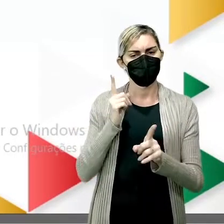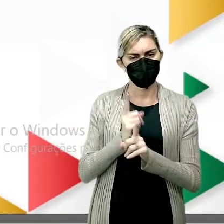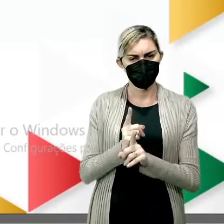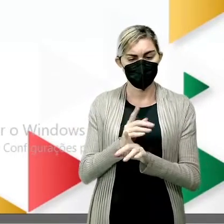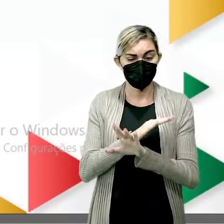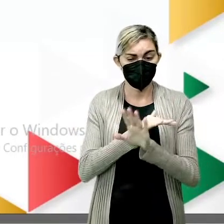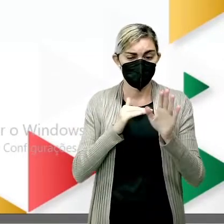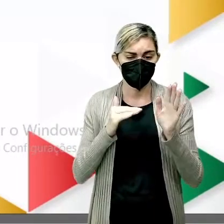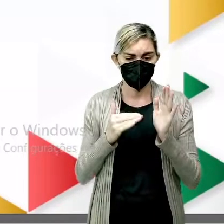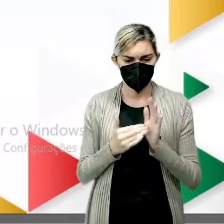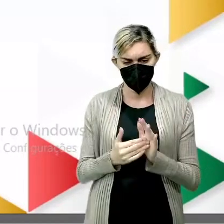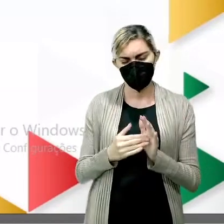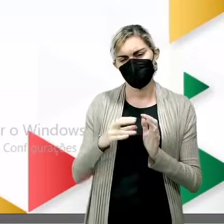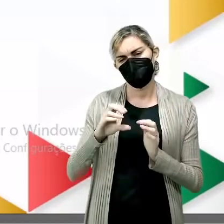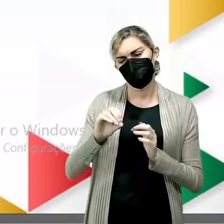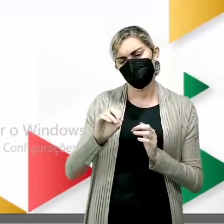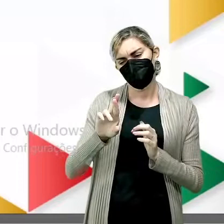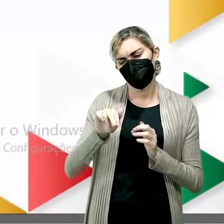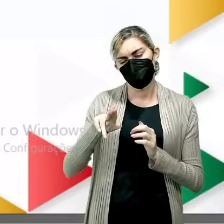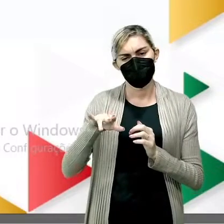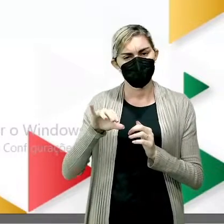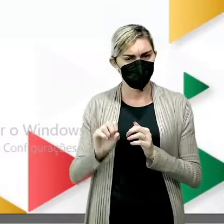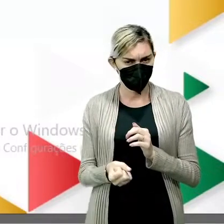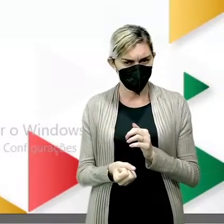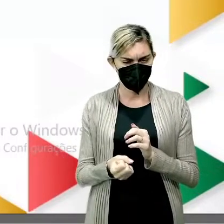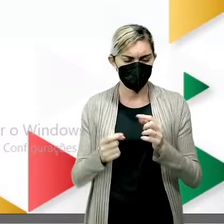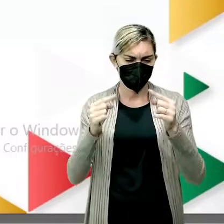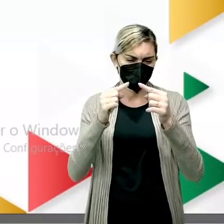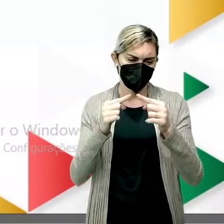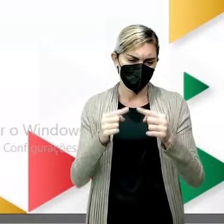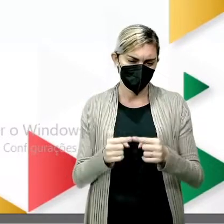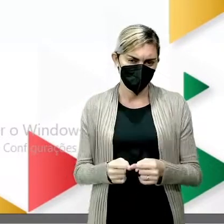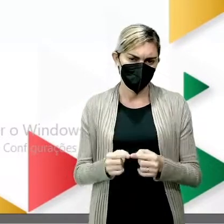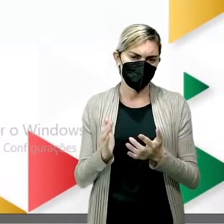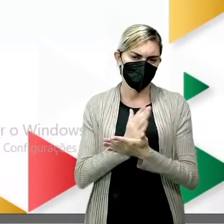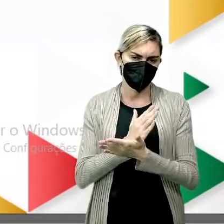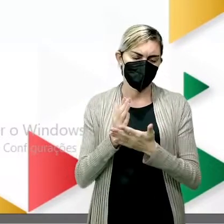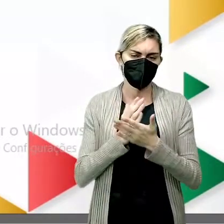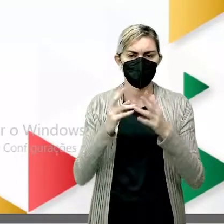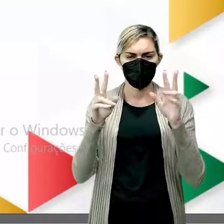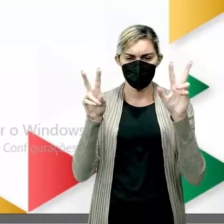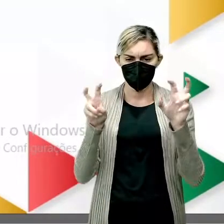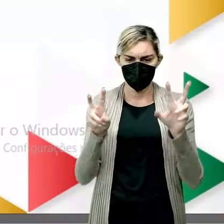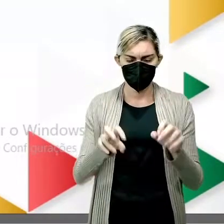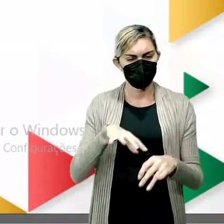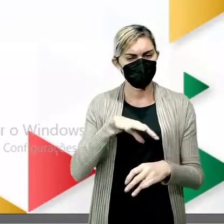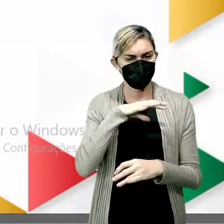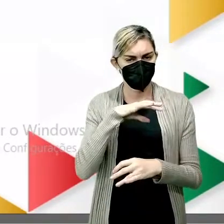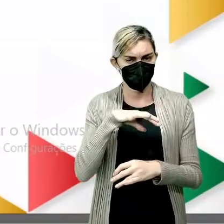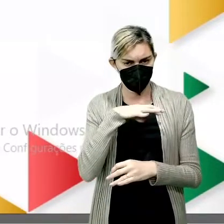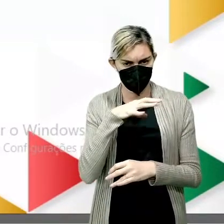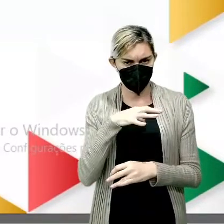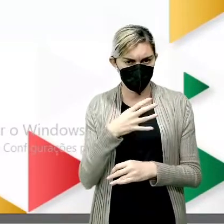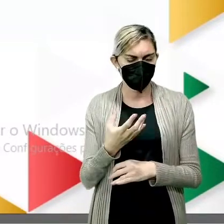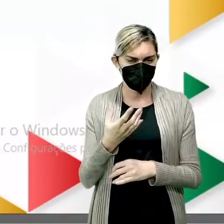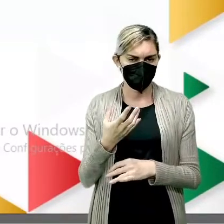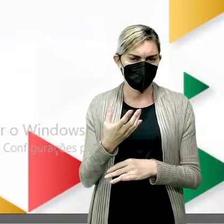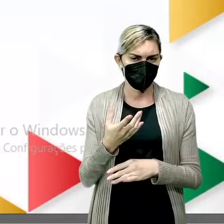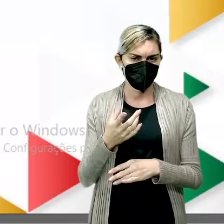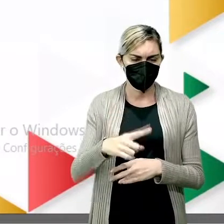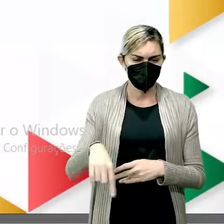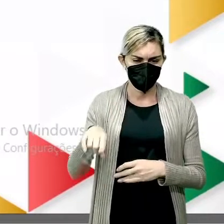todos os organismos. Isso mesmo. De acordo com alguns autores, em animais que são superiores,